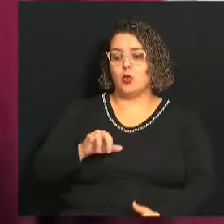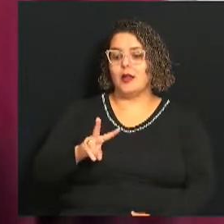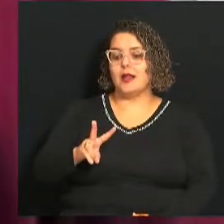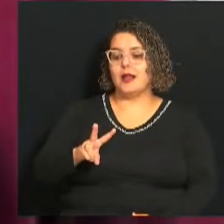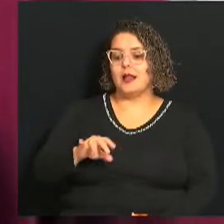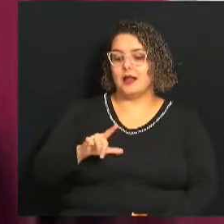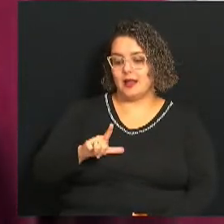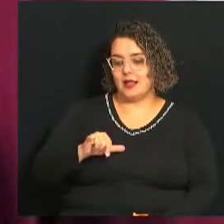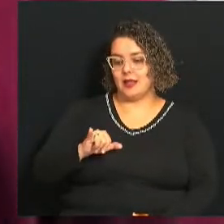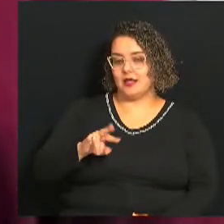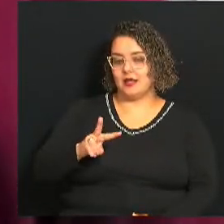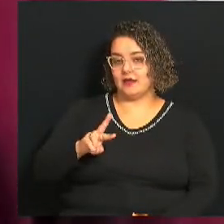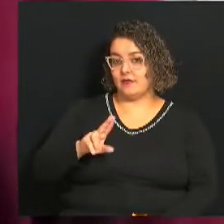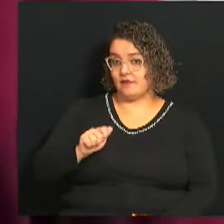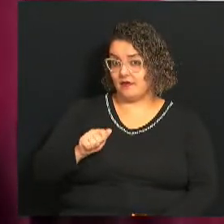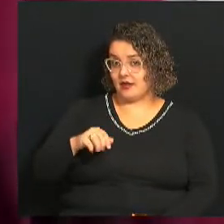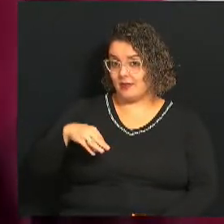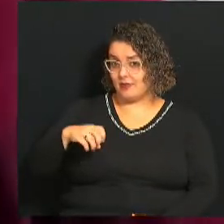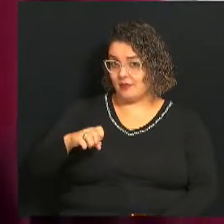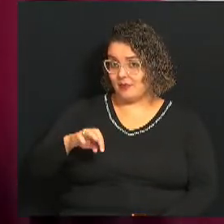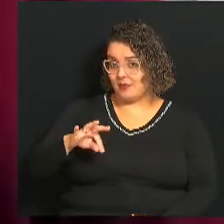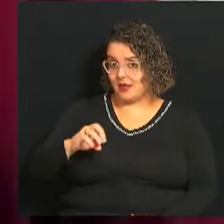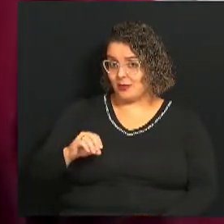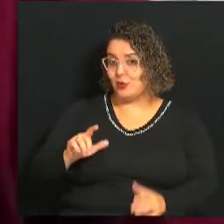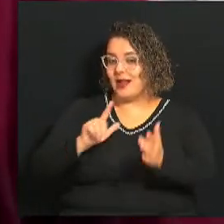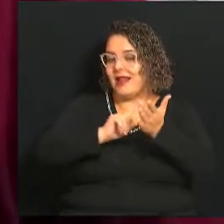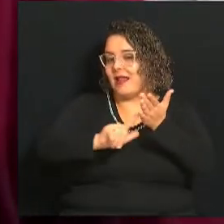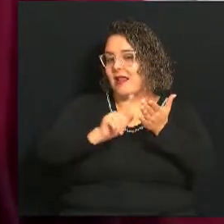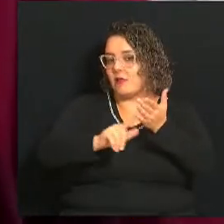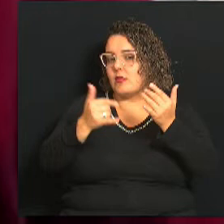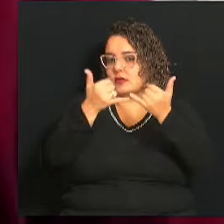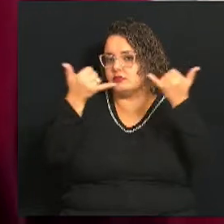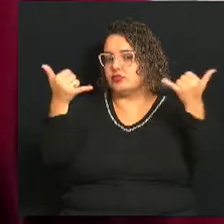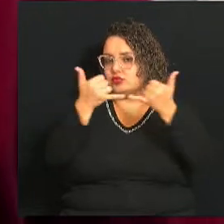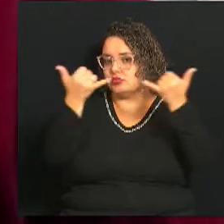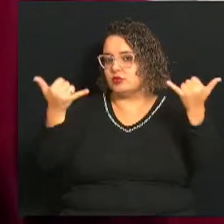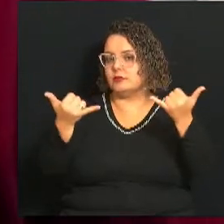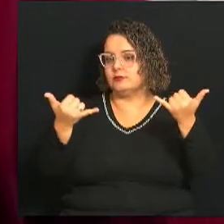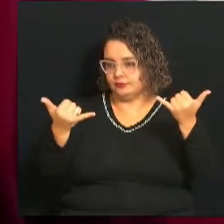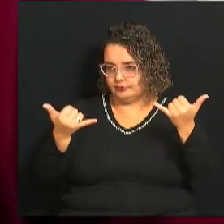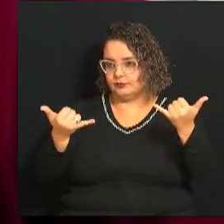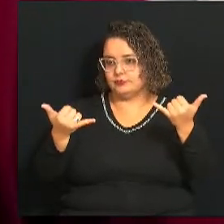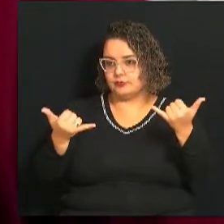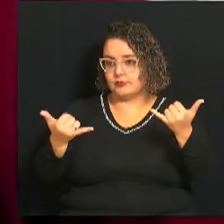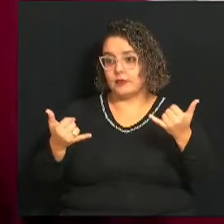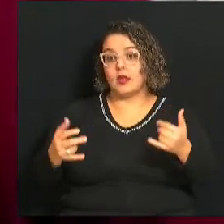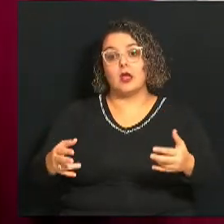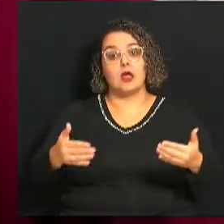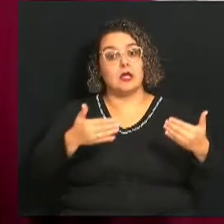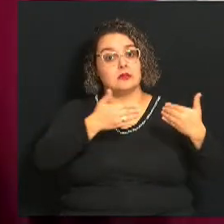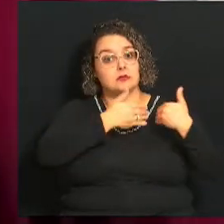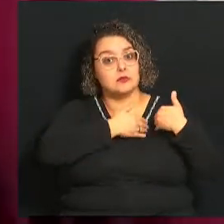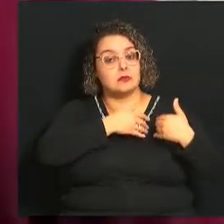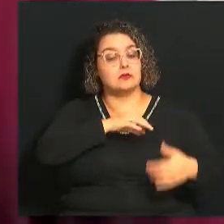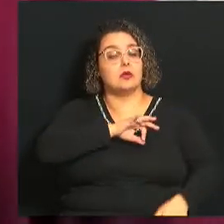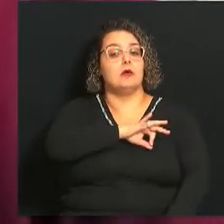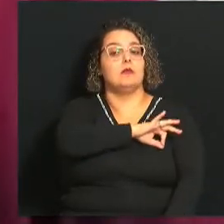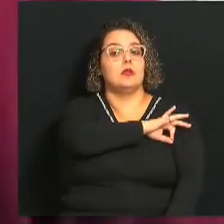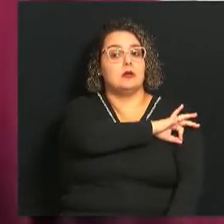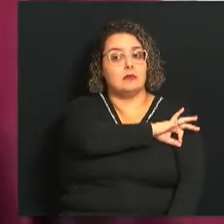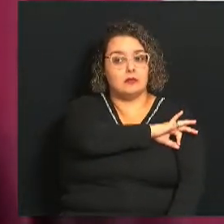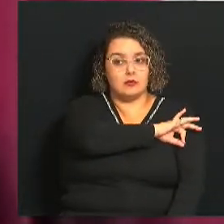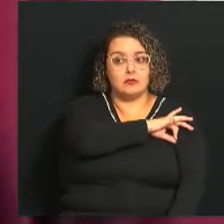rede e a responsabilidade da manutenção dessas podas seria do poder público, seria da prefeitura. Esse é um